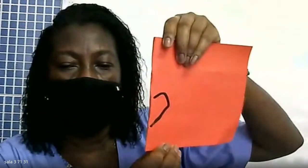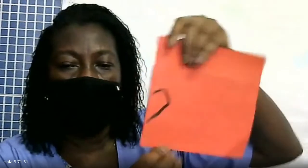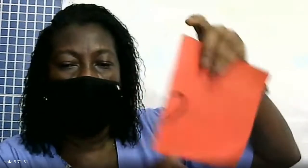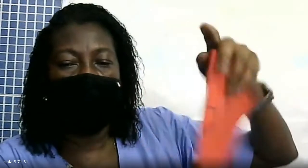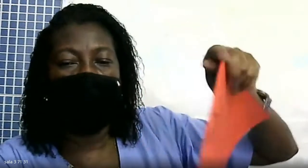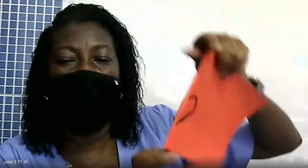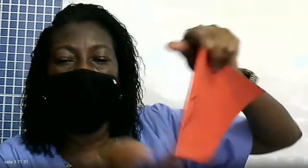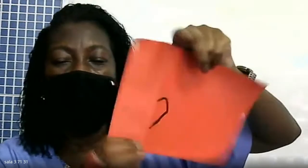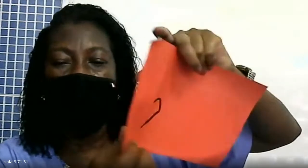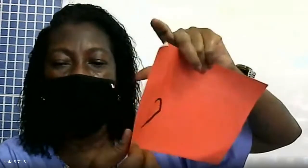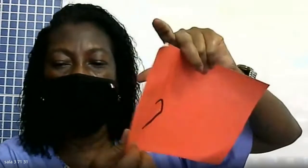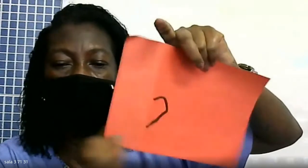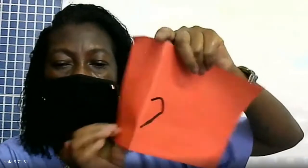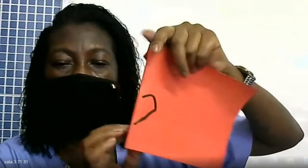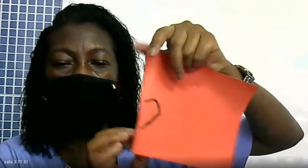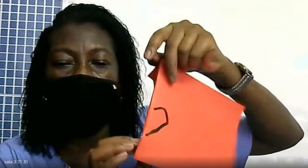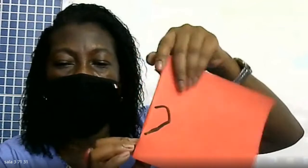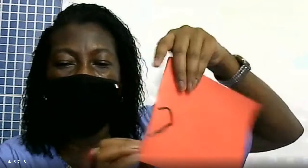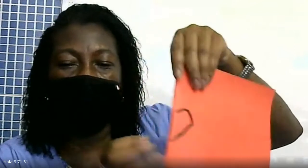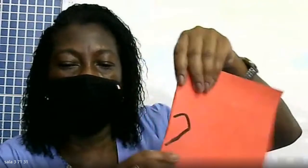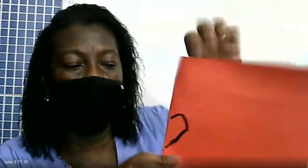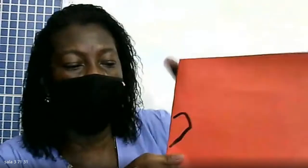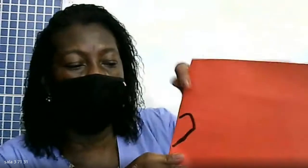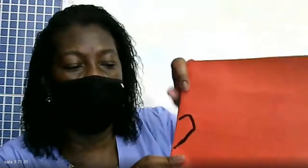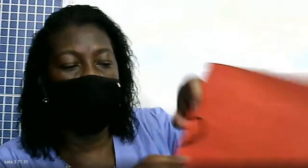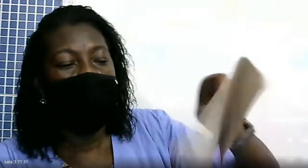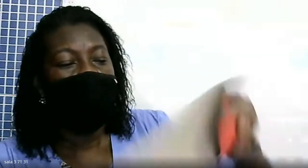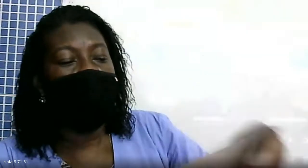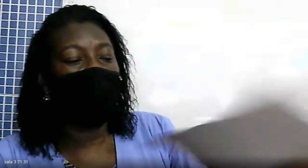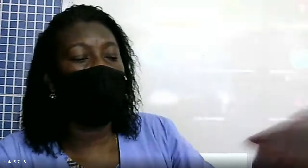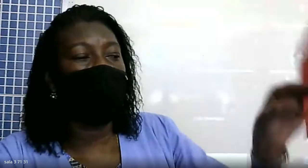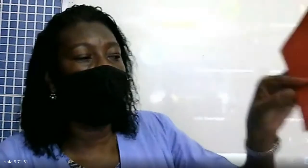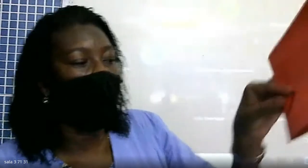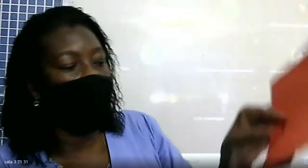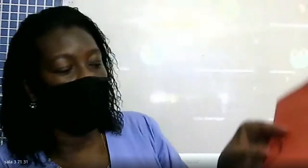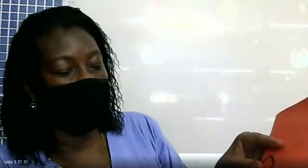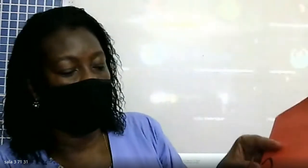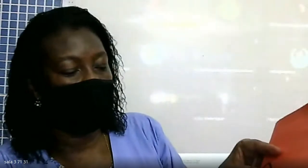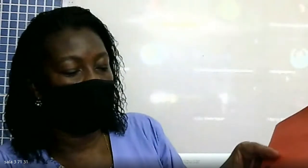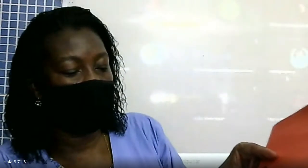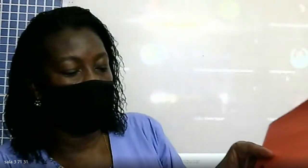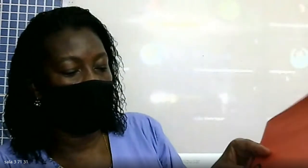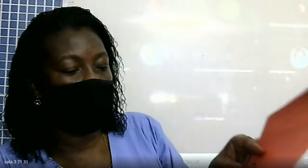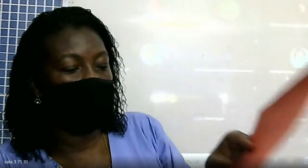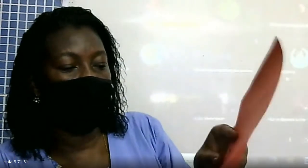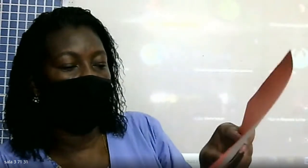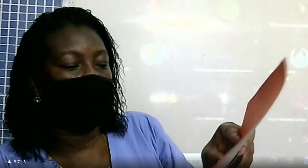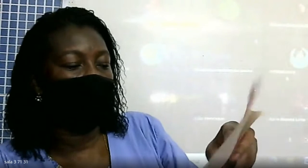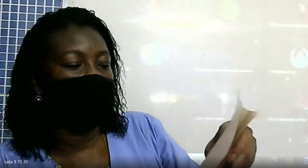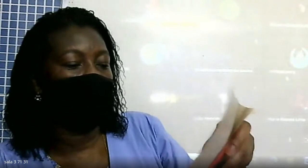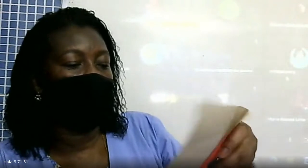ó, a papel dobrado, desenhei a metade de um coração. Aí, quando eu corto,